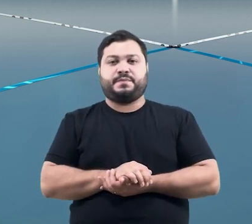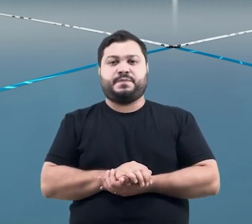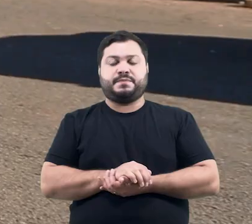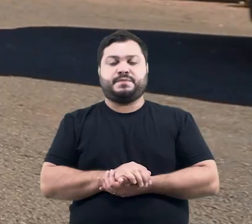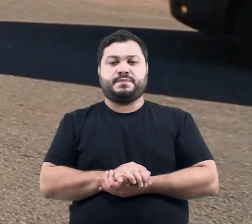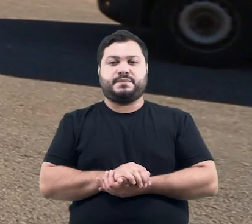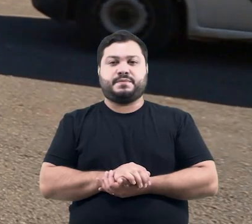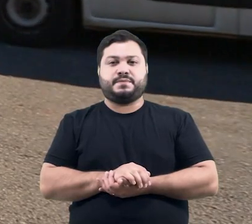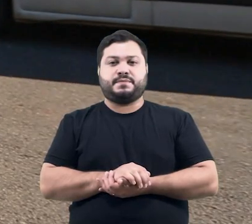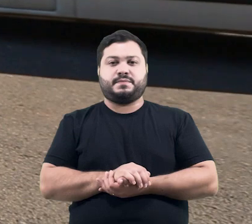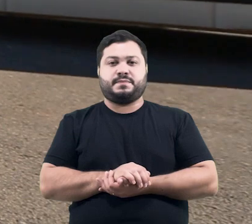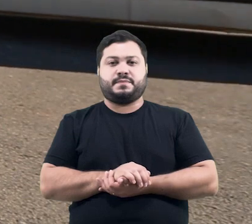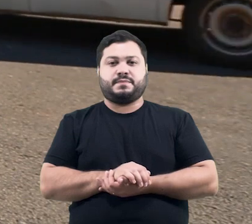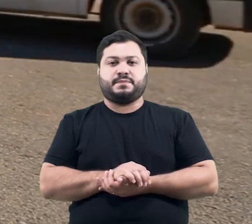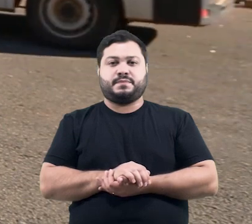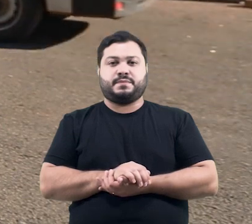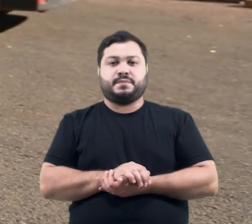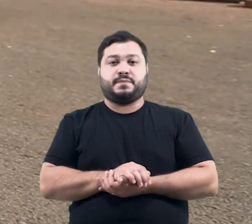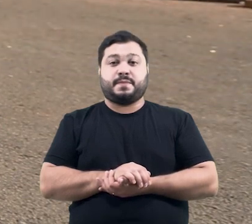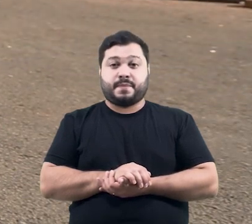agora.